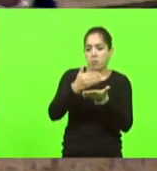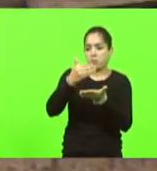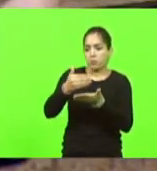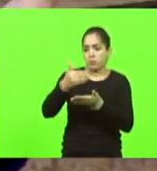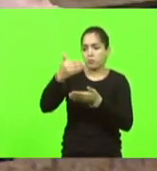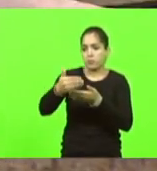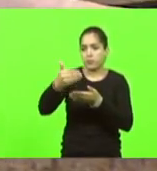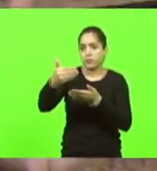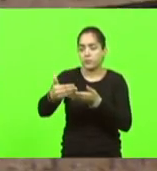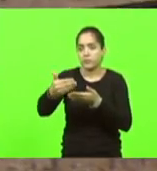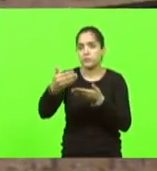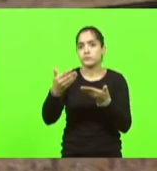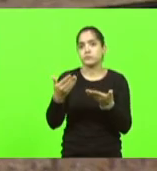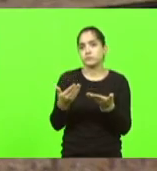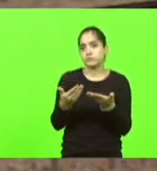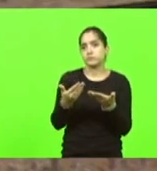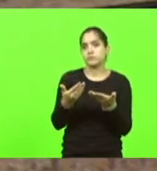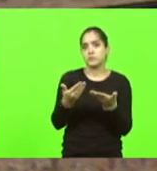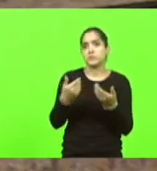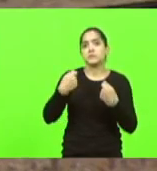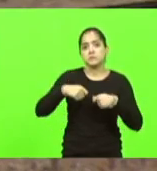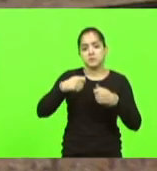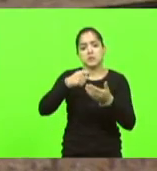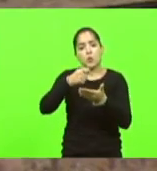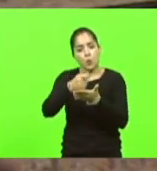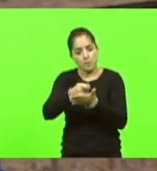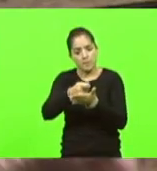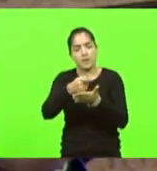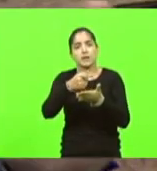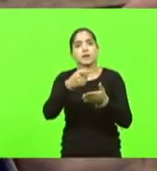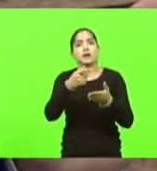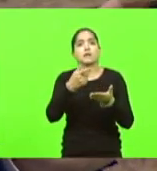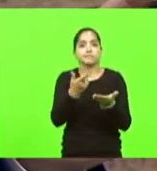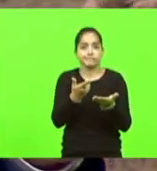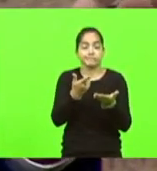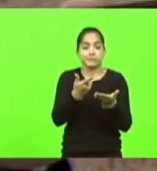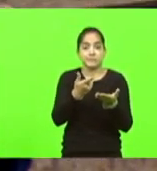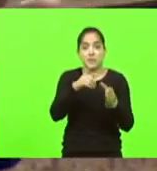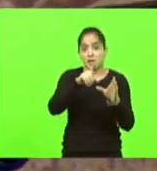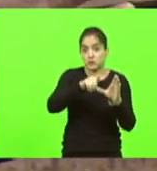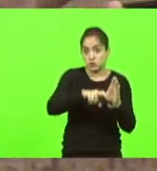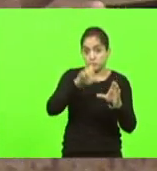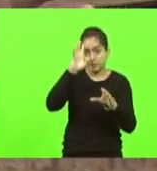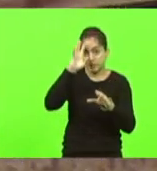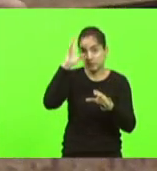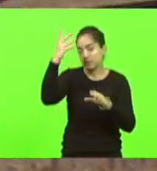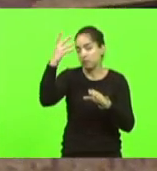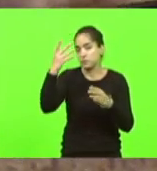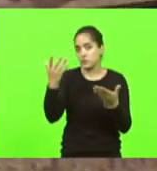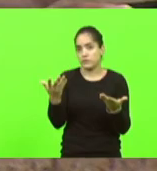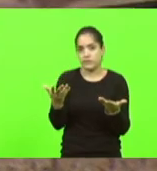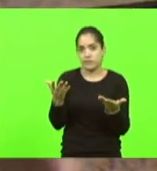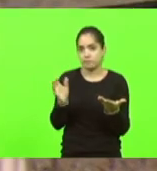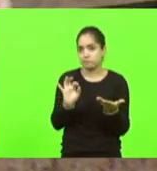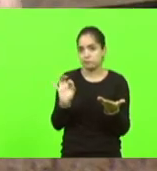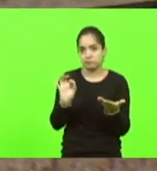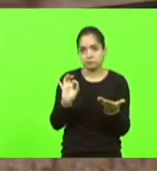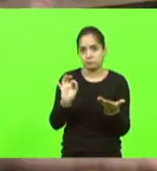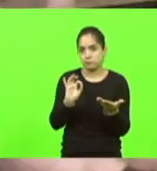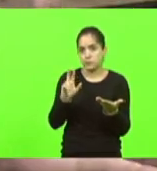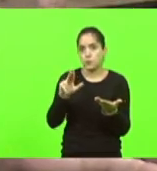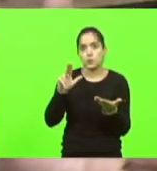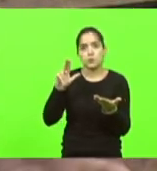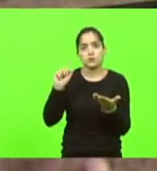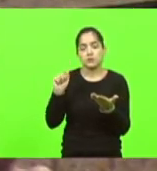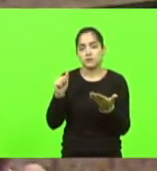com estoque você deve cobrar a dívida Claro Mas isso não é solução para fluxo nunca foi e